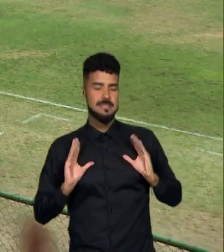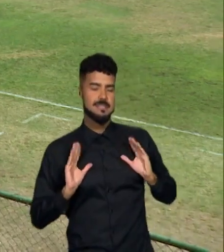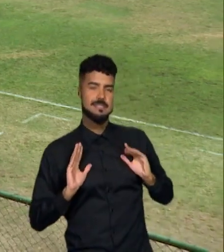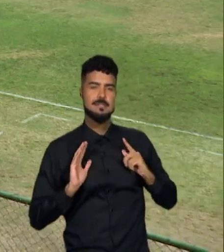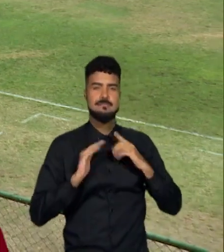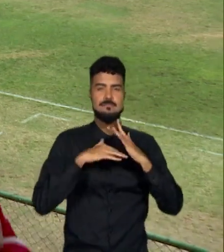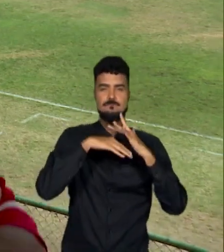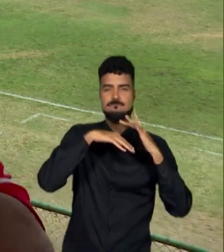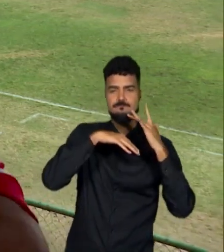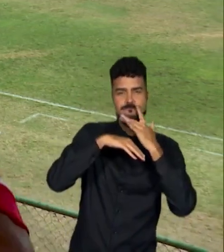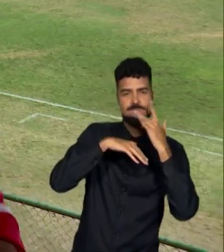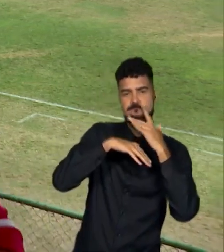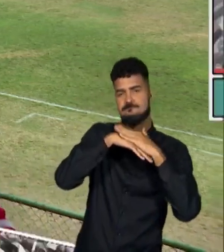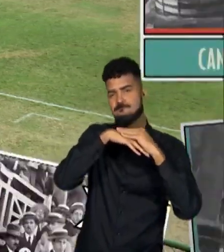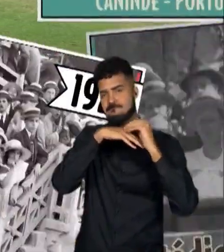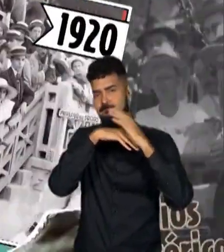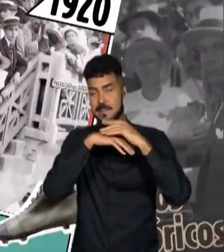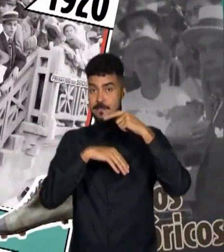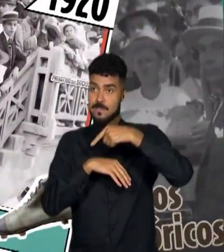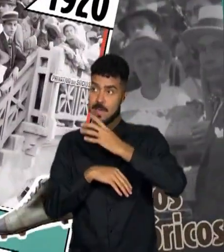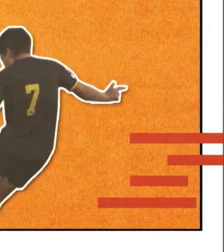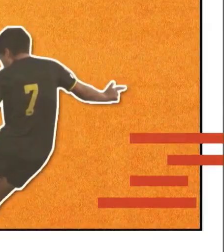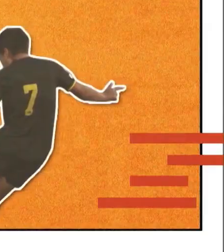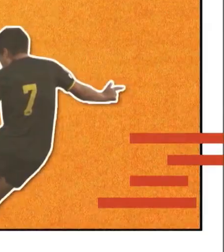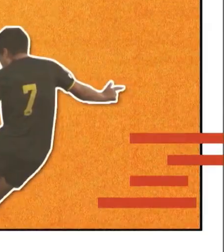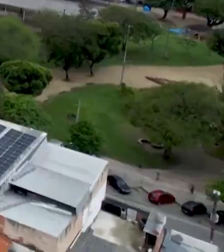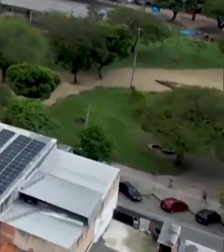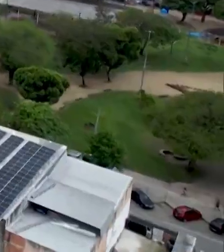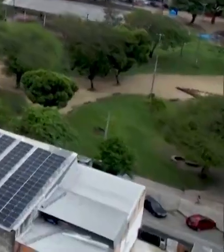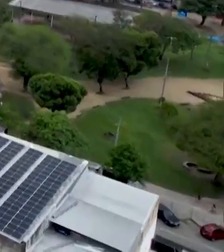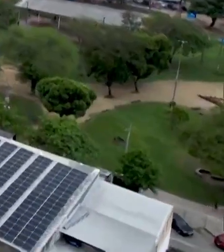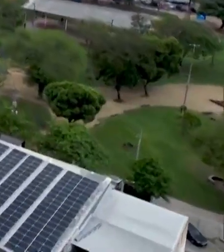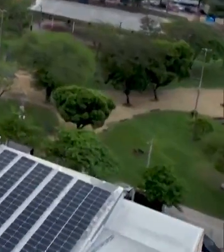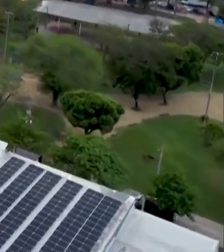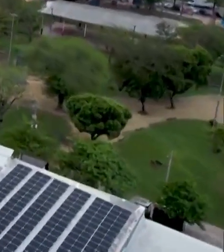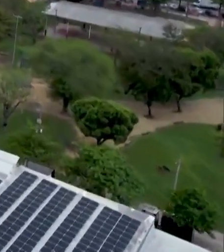É gostoso vir aqui assistir uma partida de futebol.